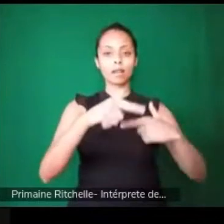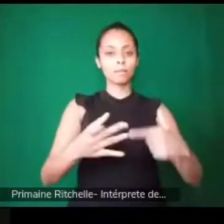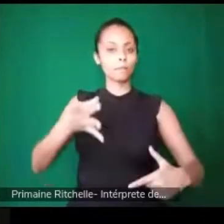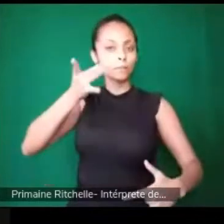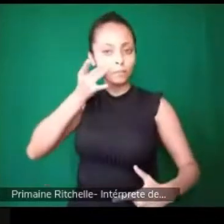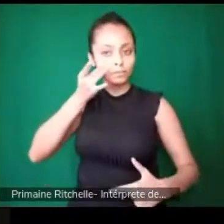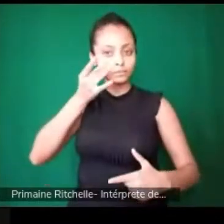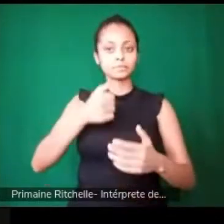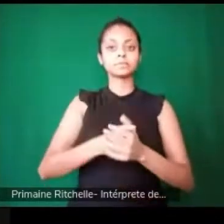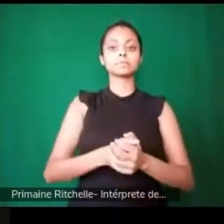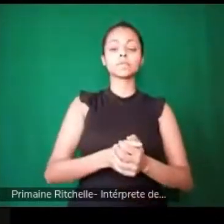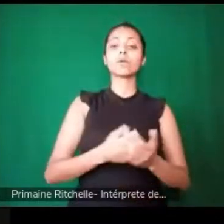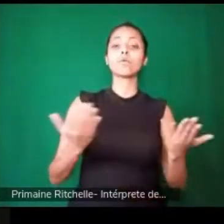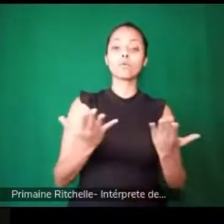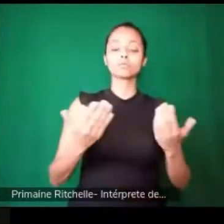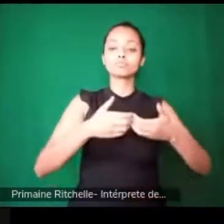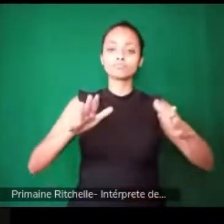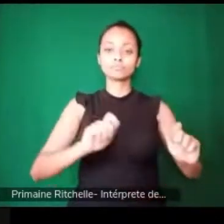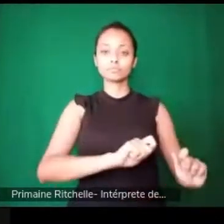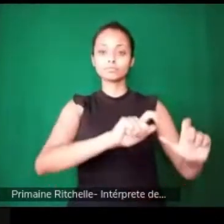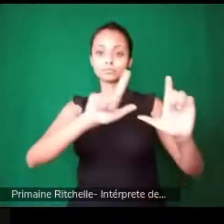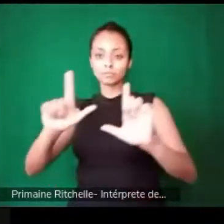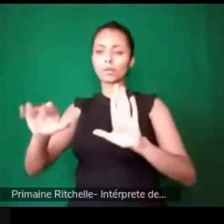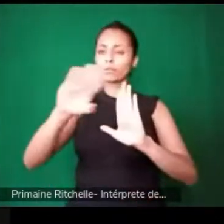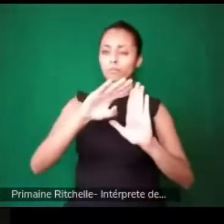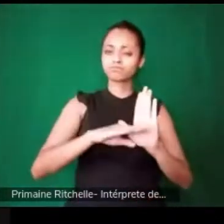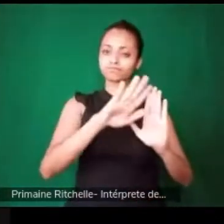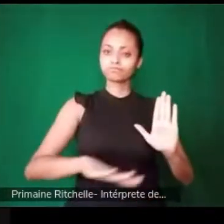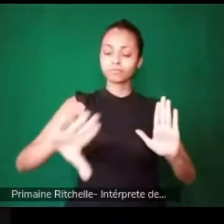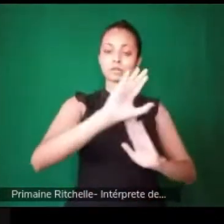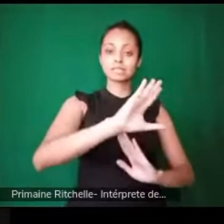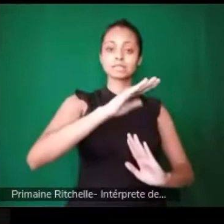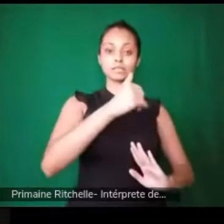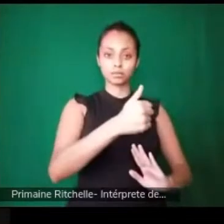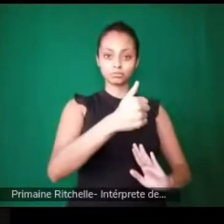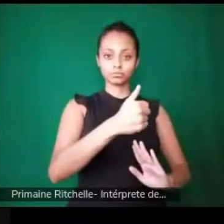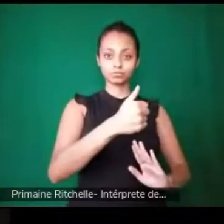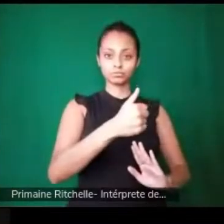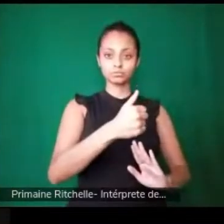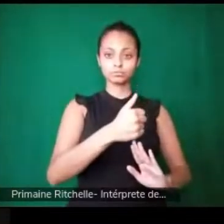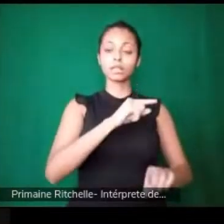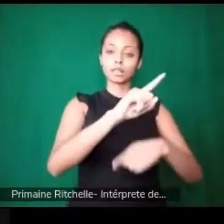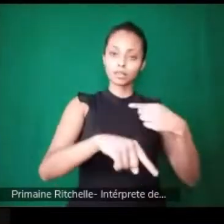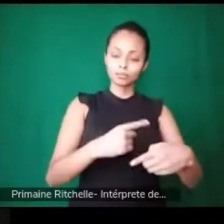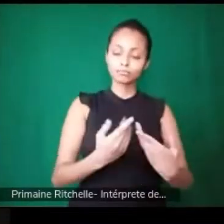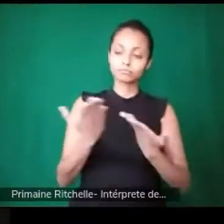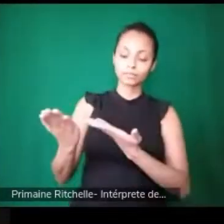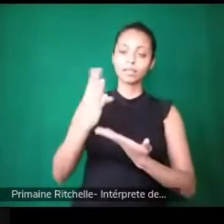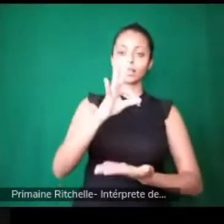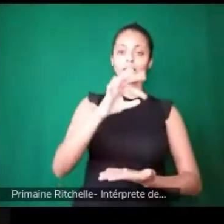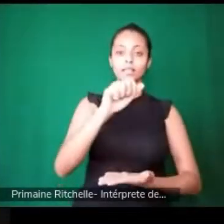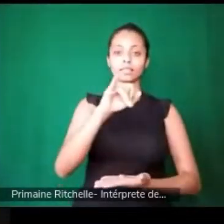apresentação. Primeiro eu vou falar um pouquinho dos protocolos gerais da C1 e depois eu vou passar para a Thaís para ela falar